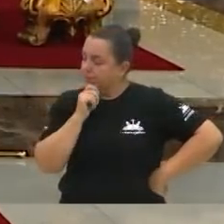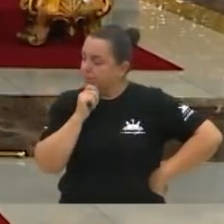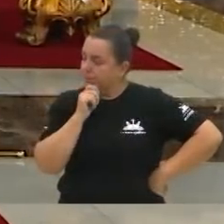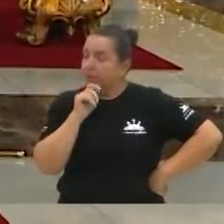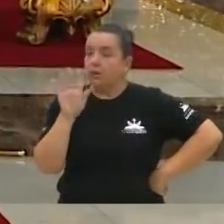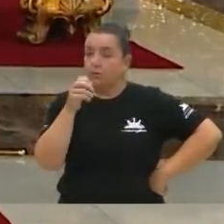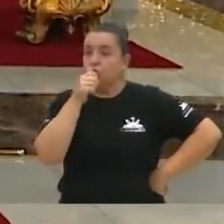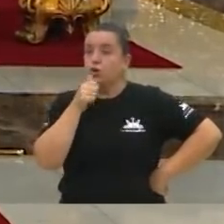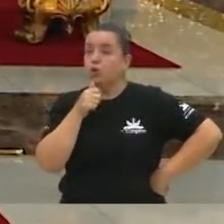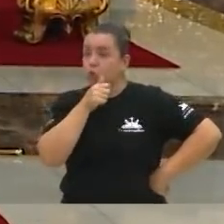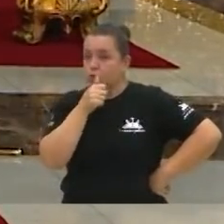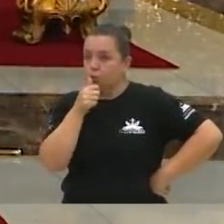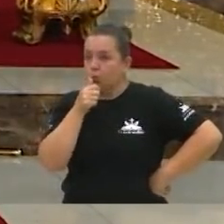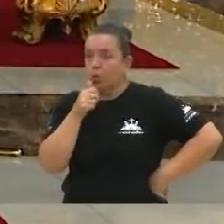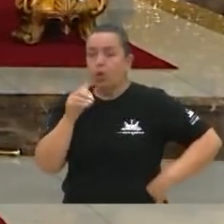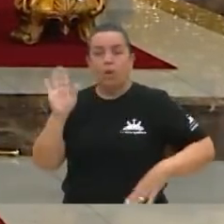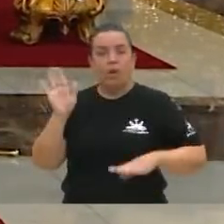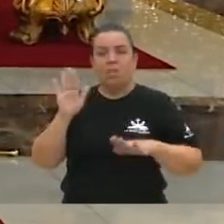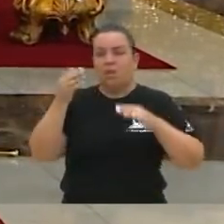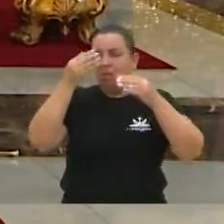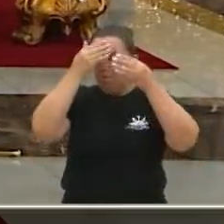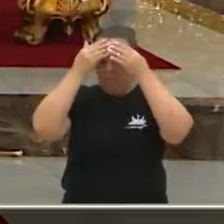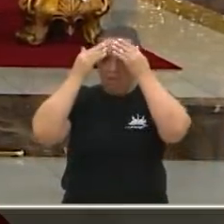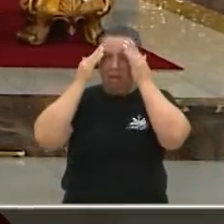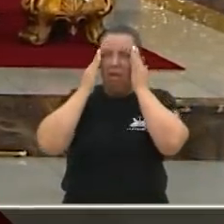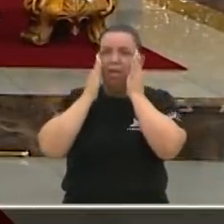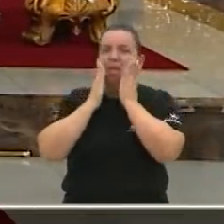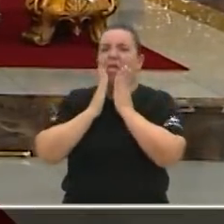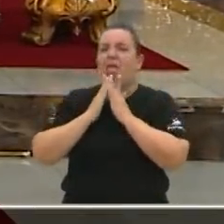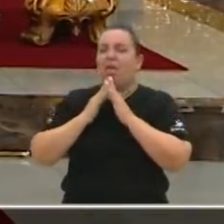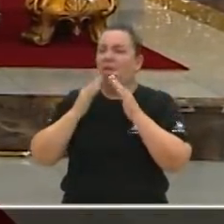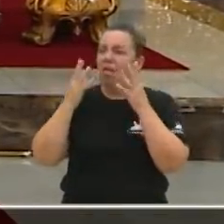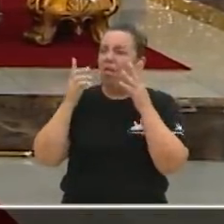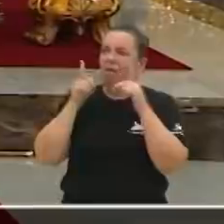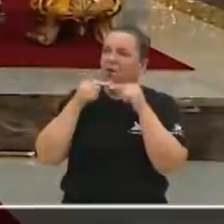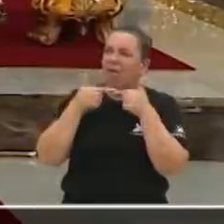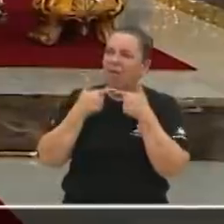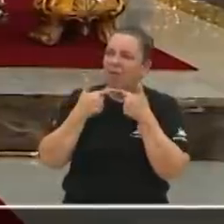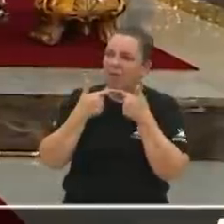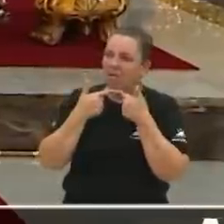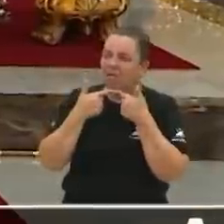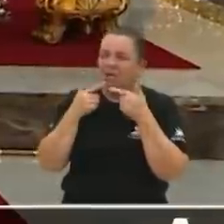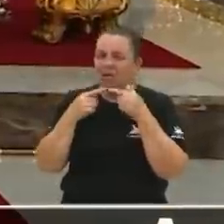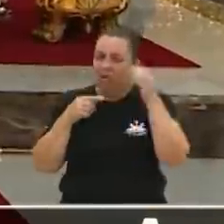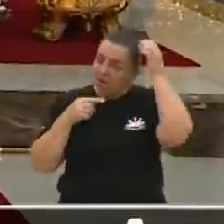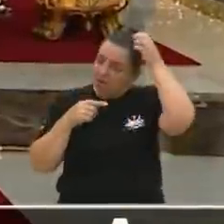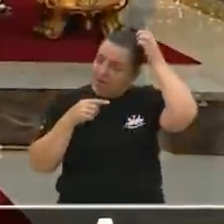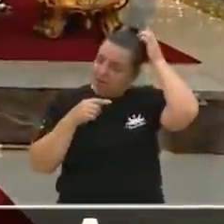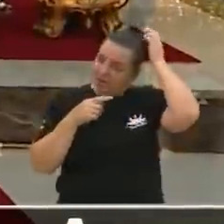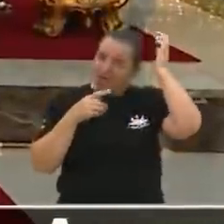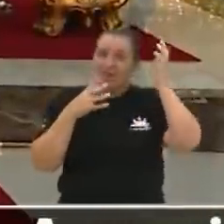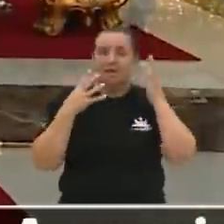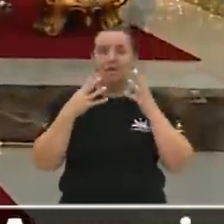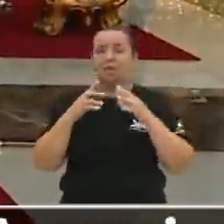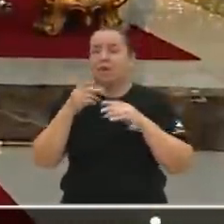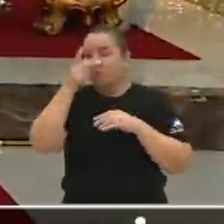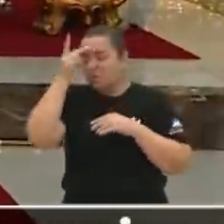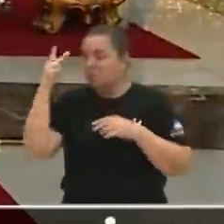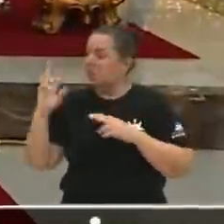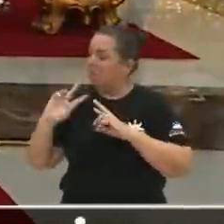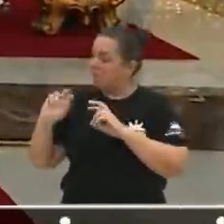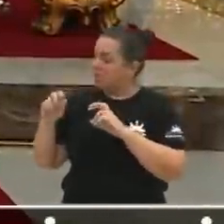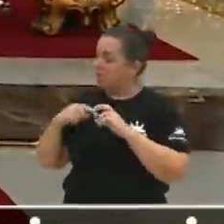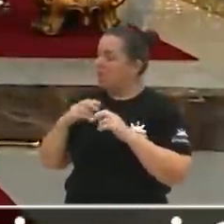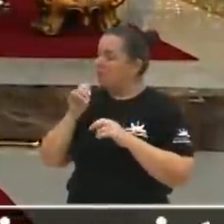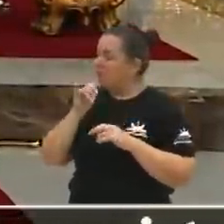jejuar não passe óleo do rosto limpo perfume a cabeça fácil de óleo para que os outros